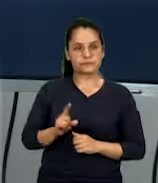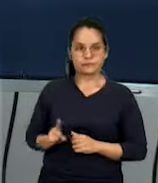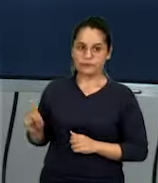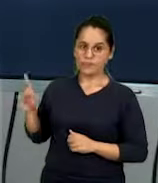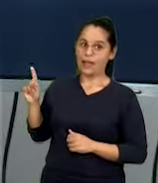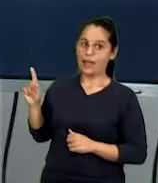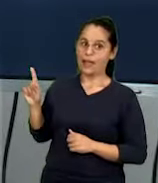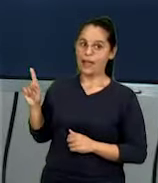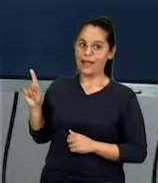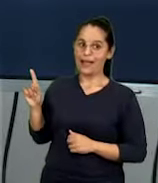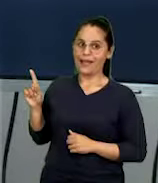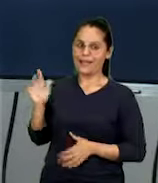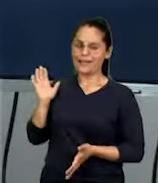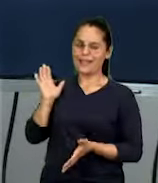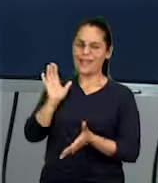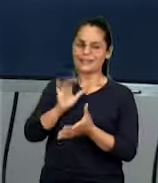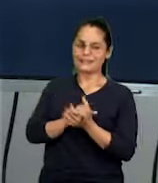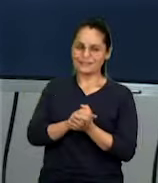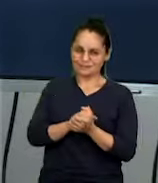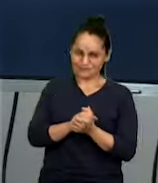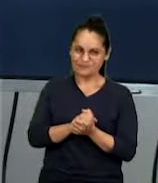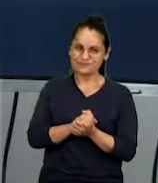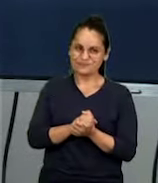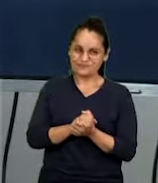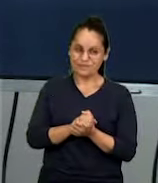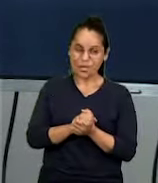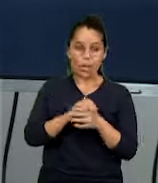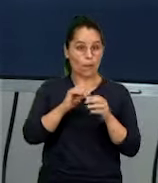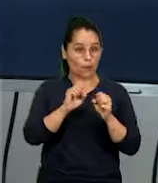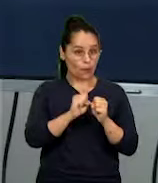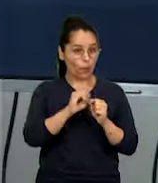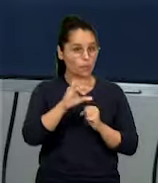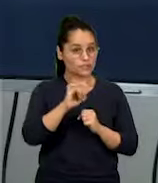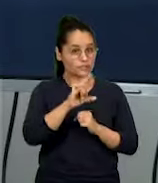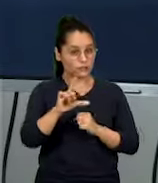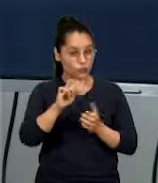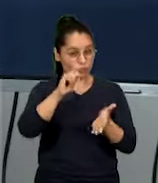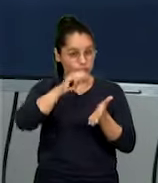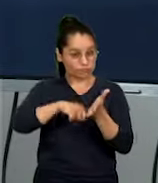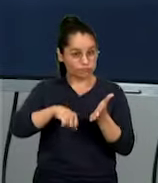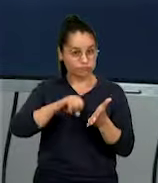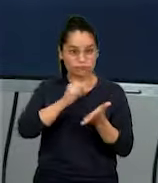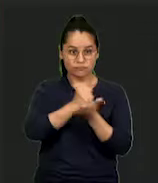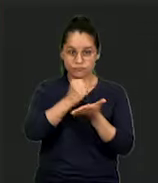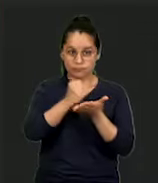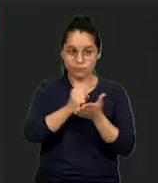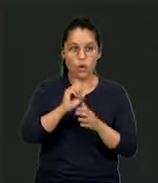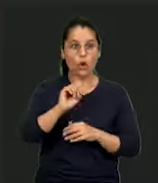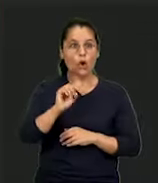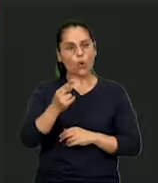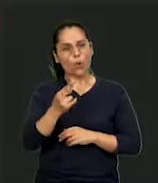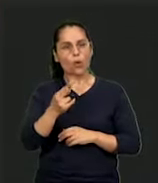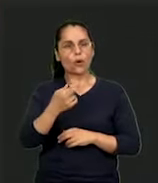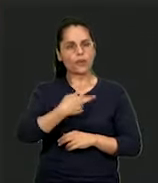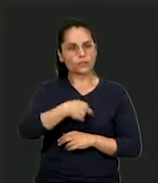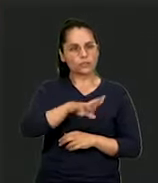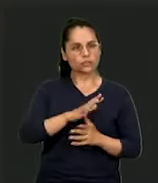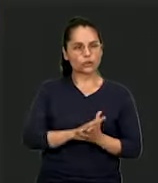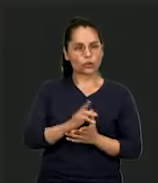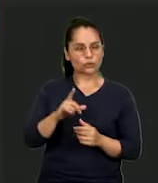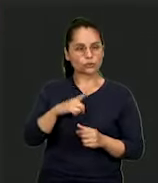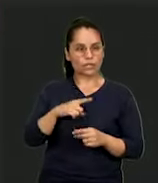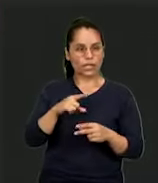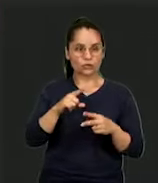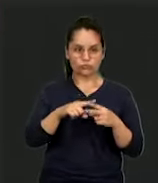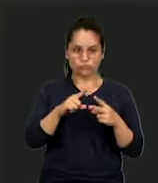Ritos de casamento. O casamento ele pode ser civil ou religioso. E aí a gente tem aqui